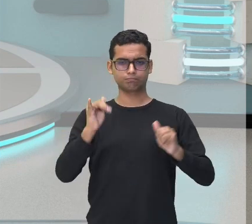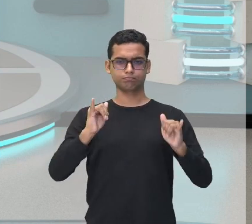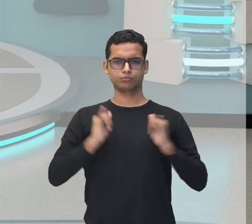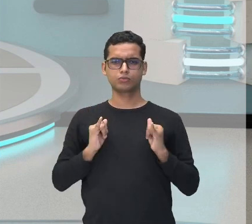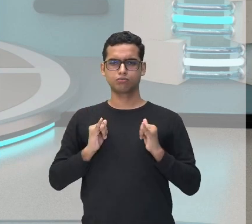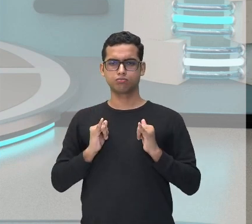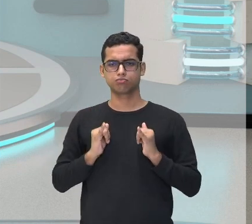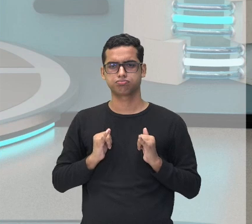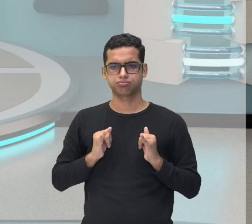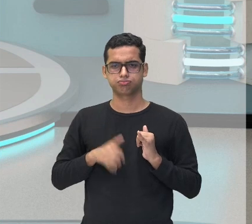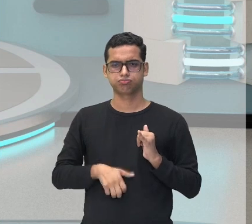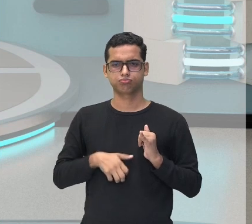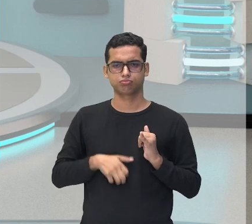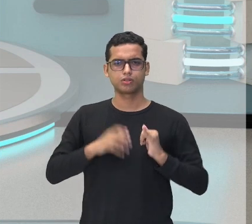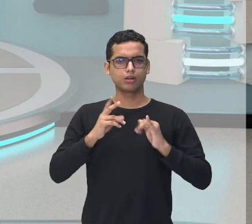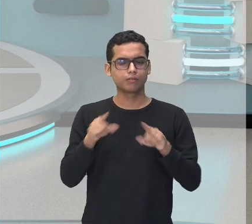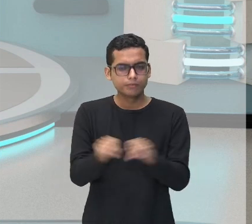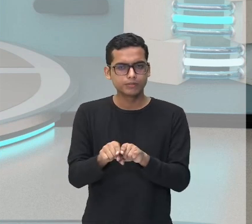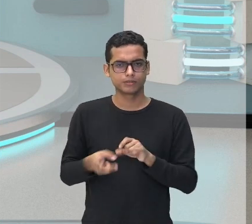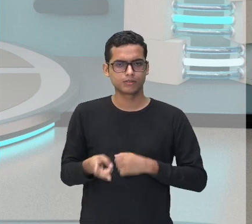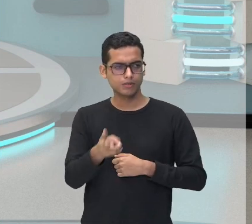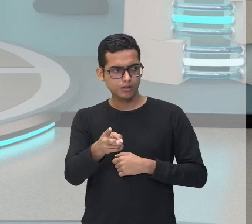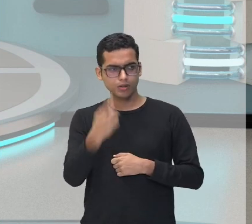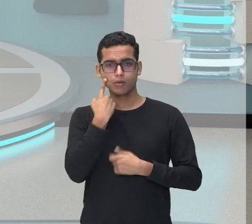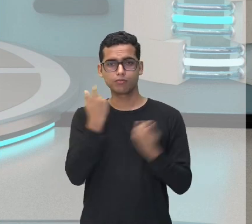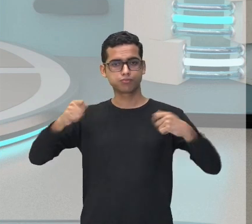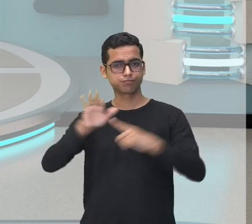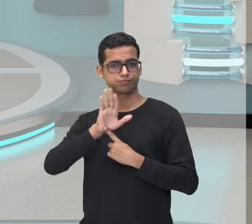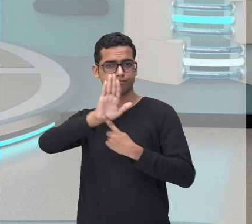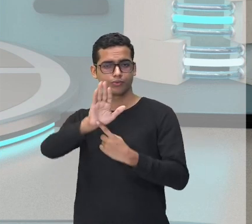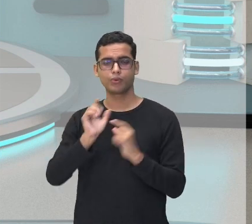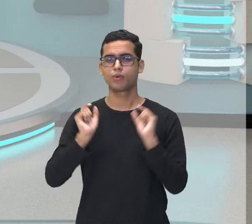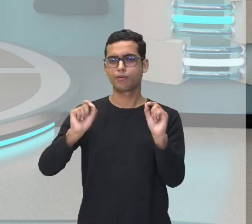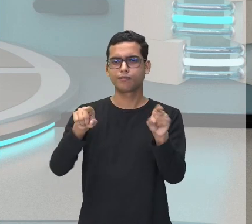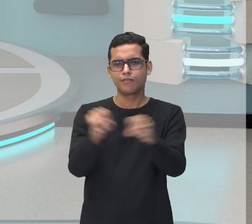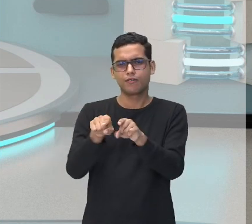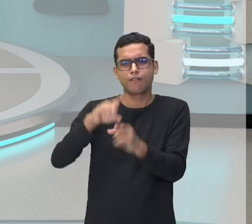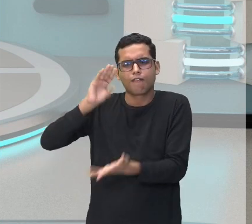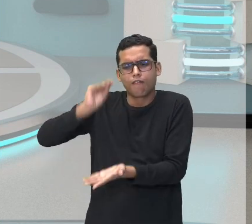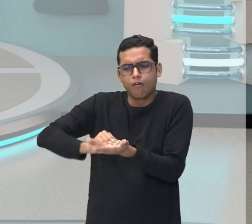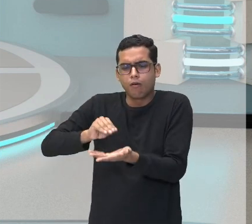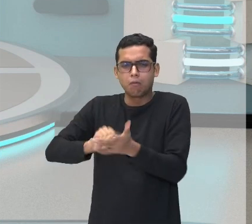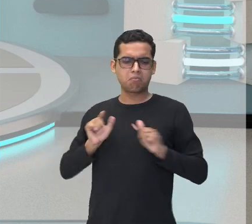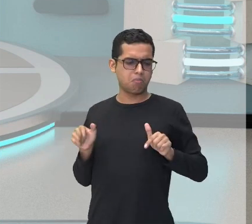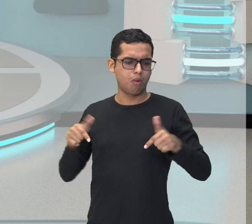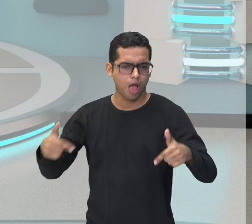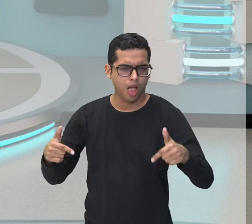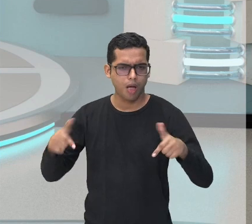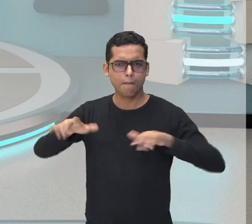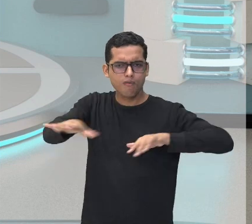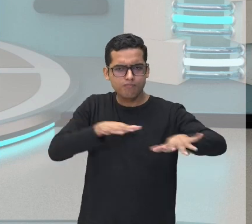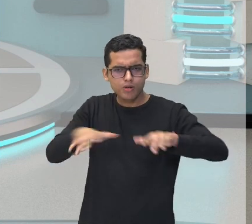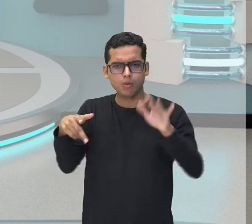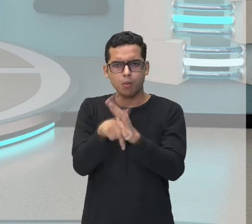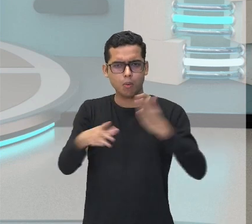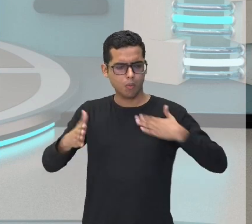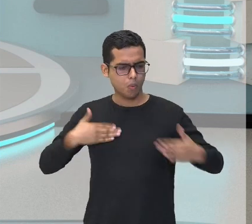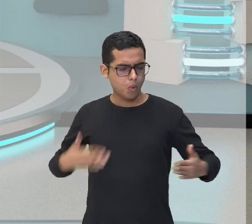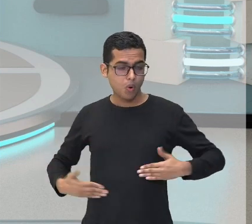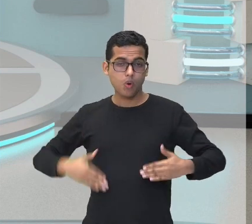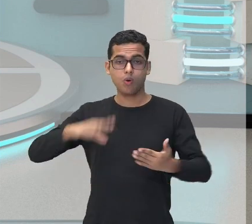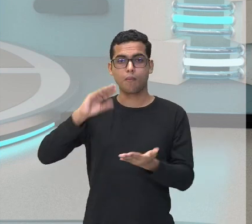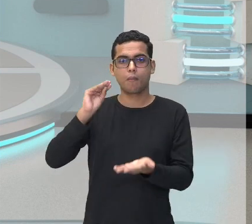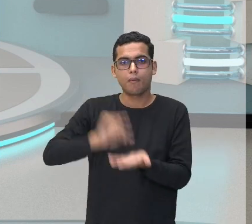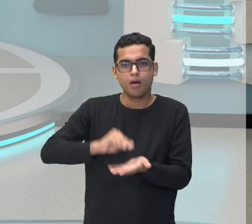observar, elas podem apresentar, né, pela essa falta de atividade física no seu dia a dia, por